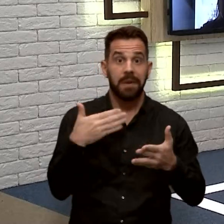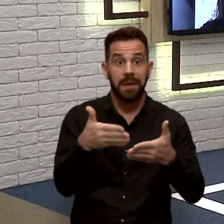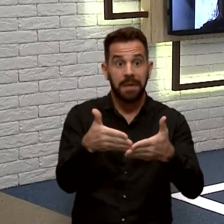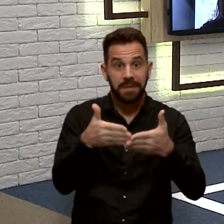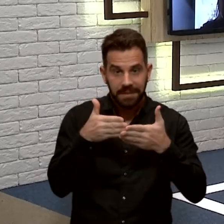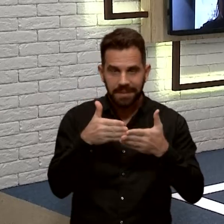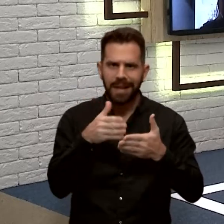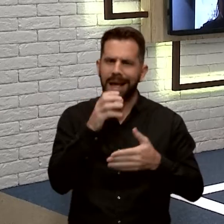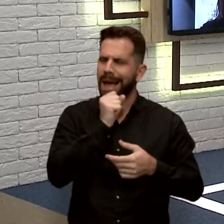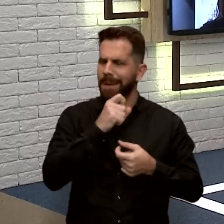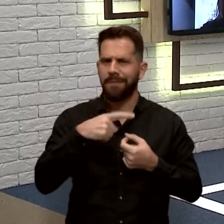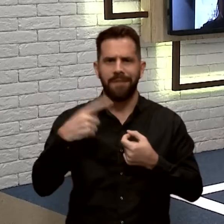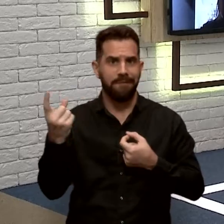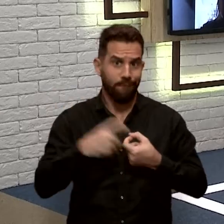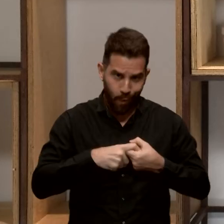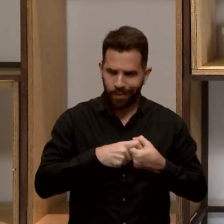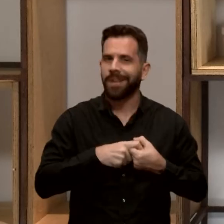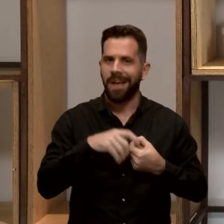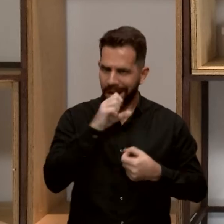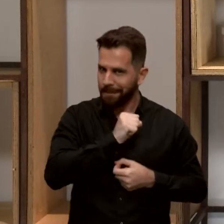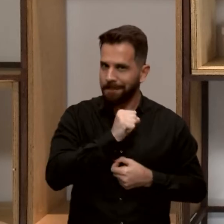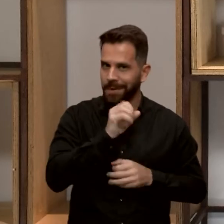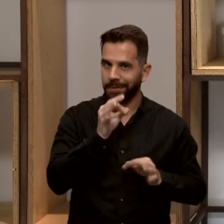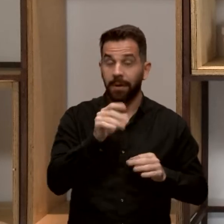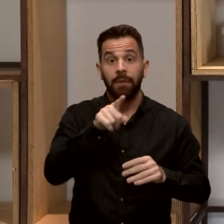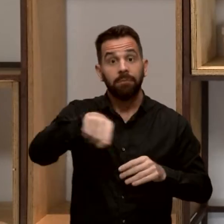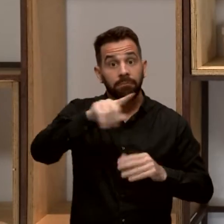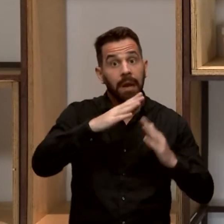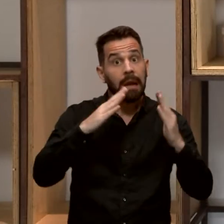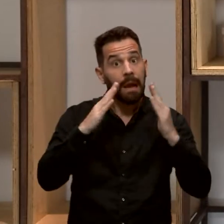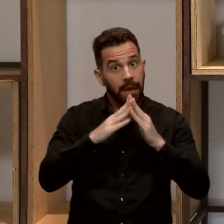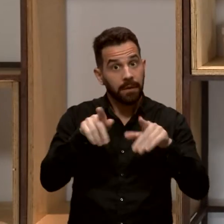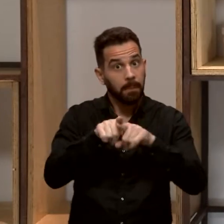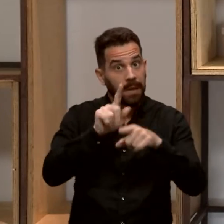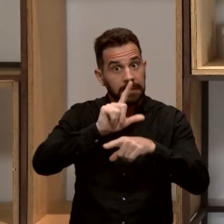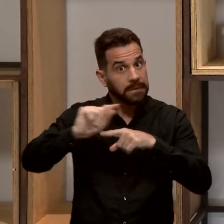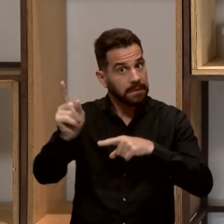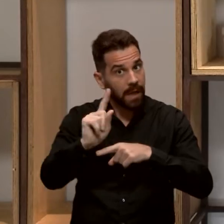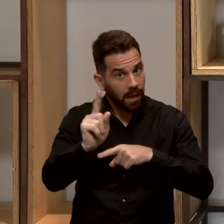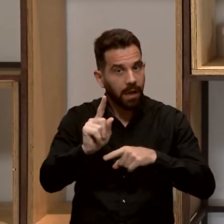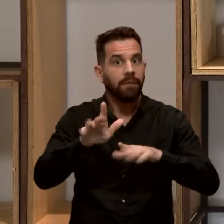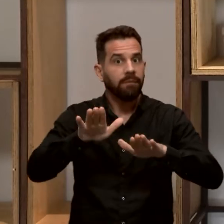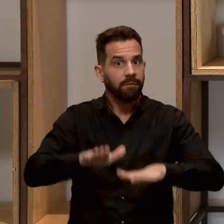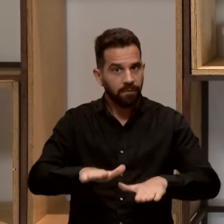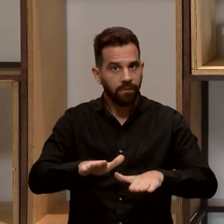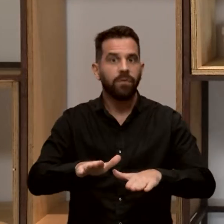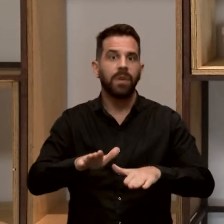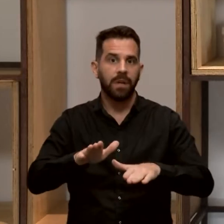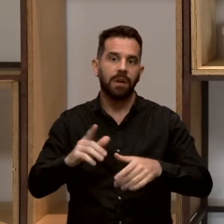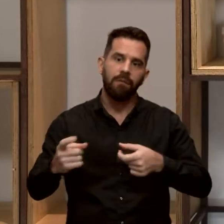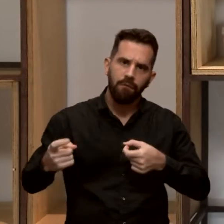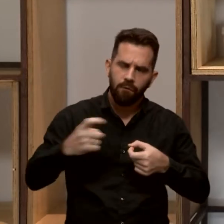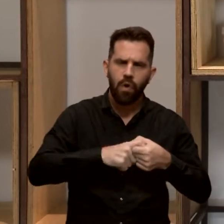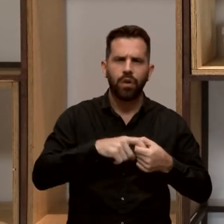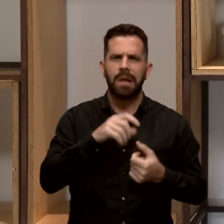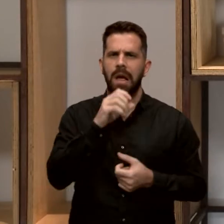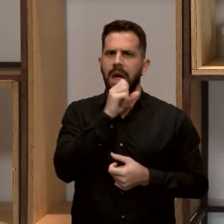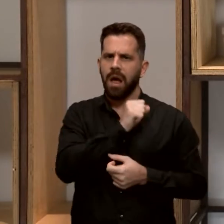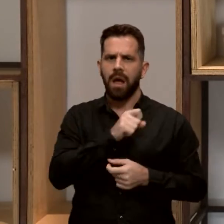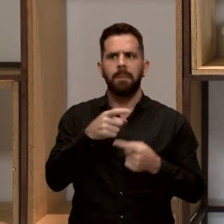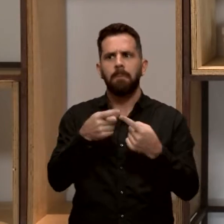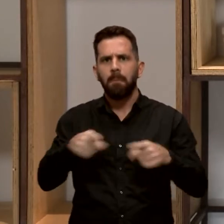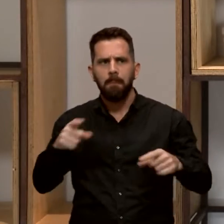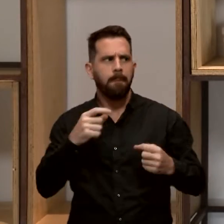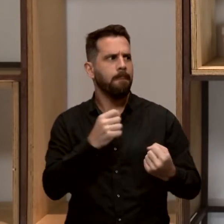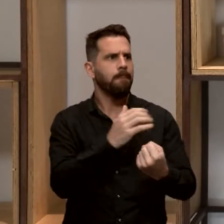é VaptVupt, tá? Daqui a pouco a gente está de volta. Você aí de casa também não sai daí não, que é bem rapidinho. Daqui a pouco a gente continua falando desse poder aí que a música